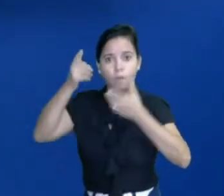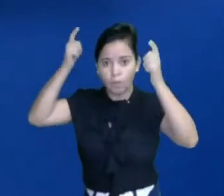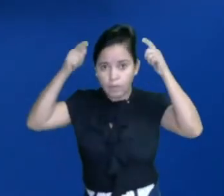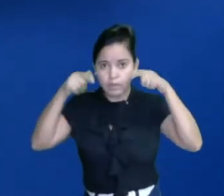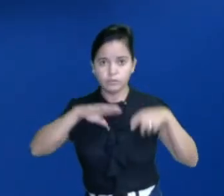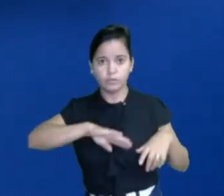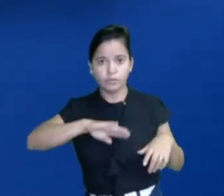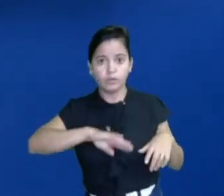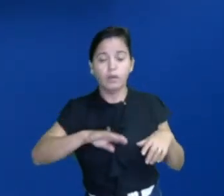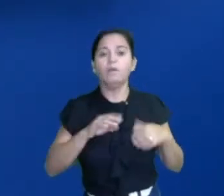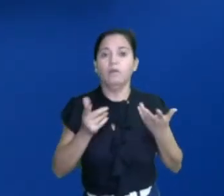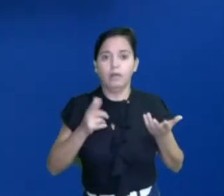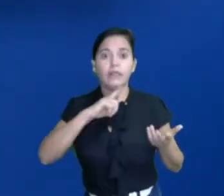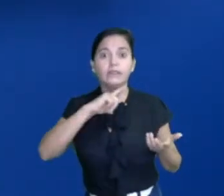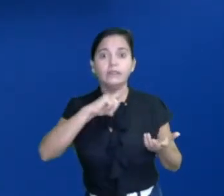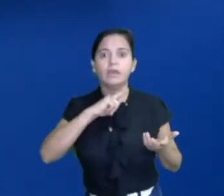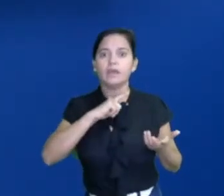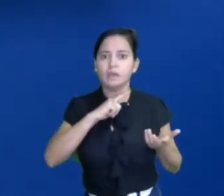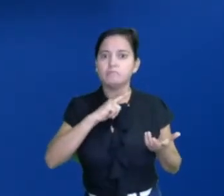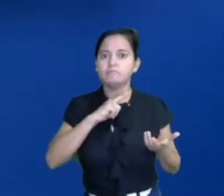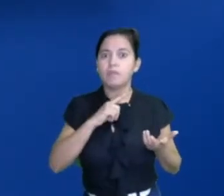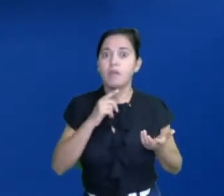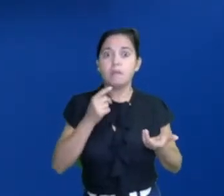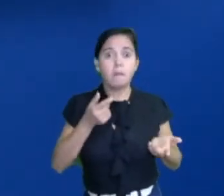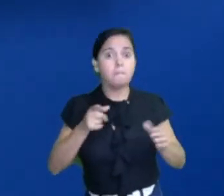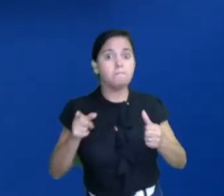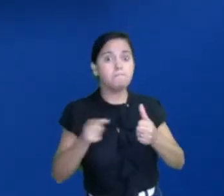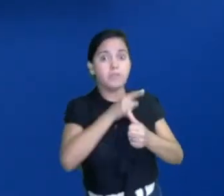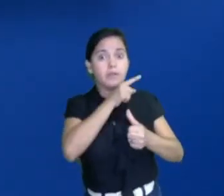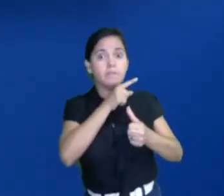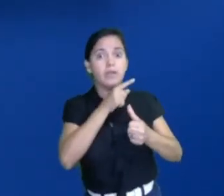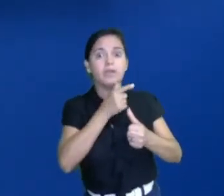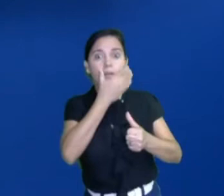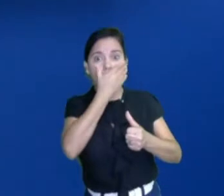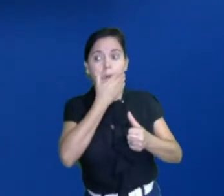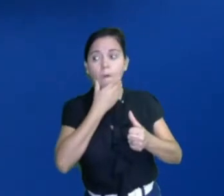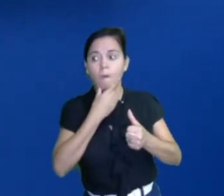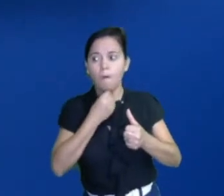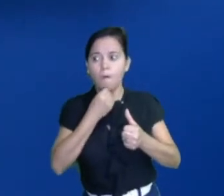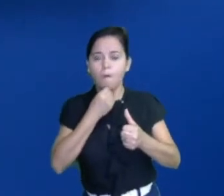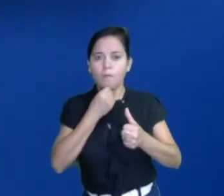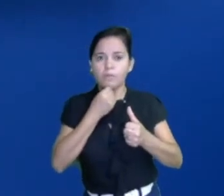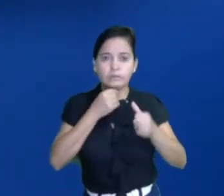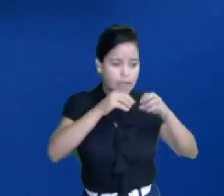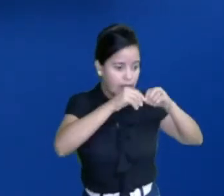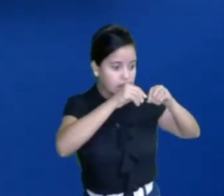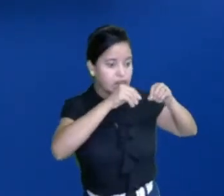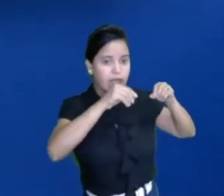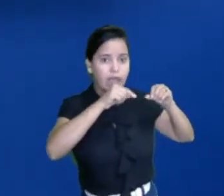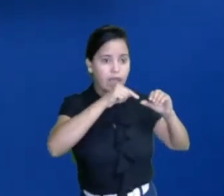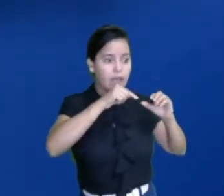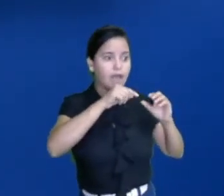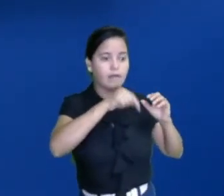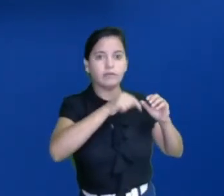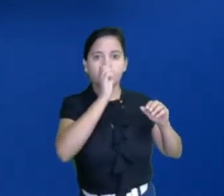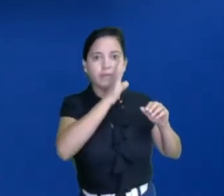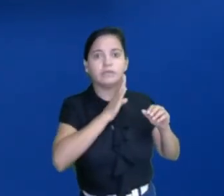povos. É o nosso patrimônio. Relata a primeira visão feita por um português das nossas terras.